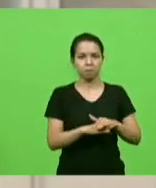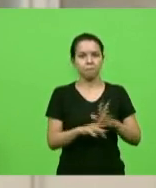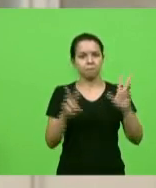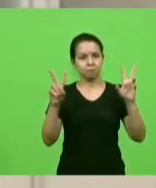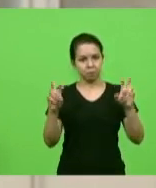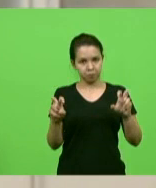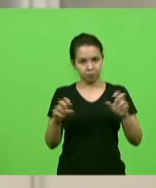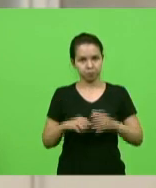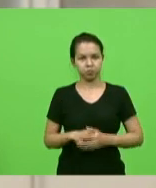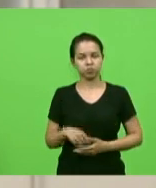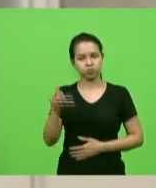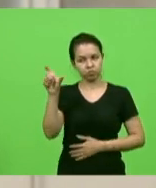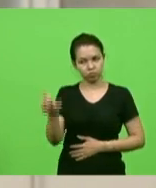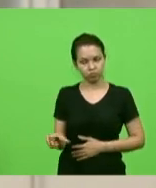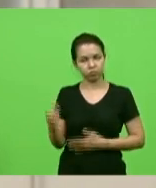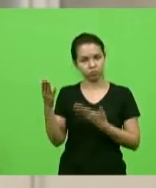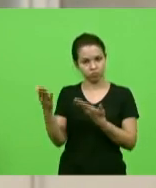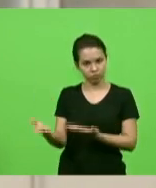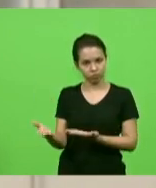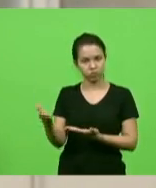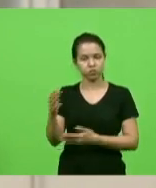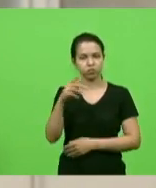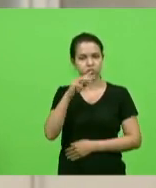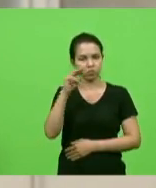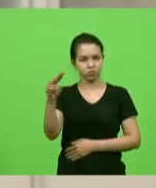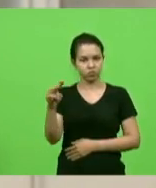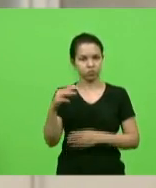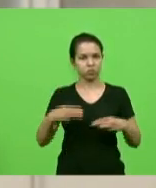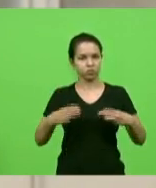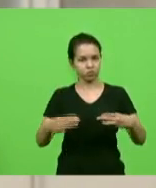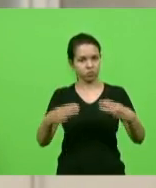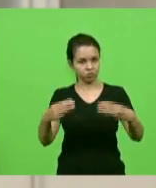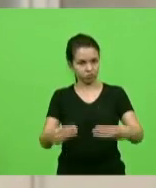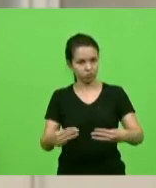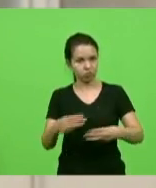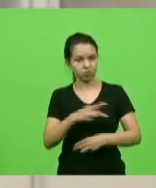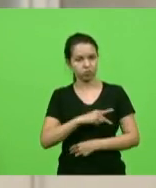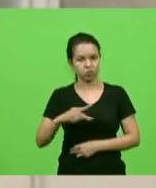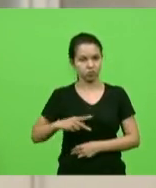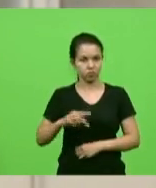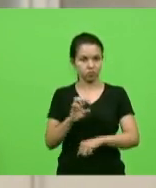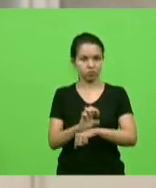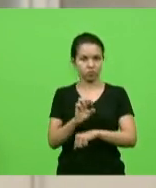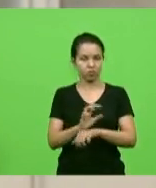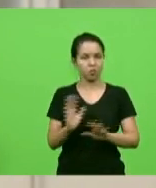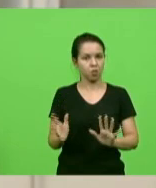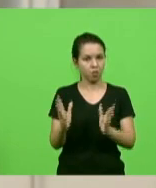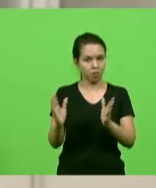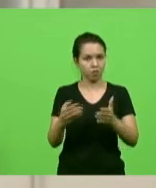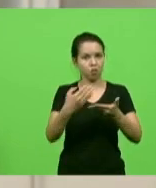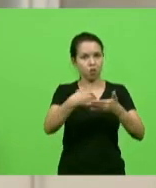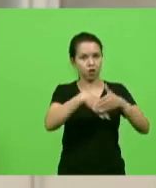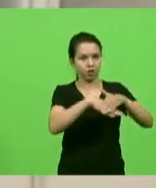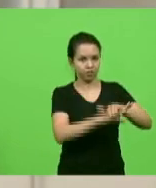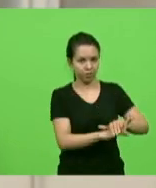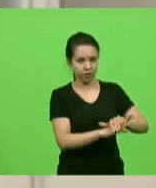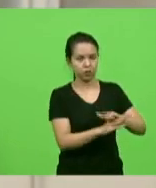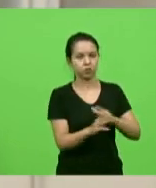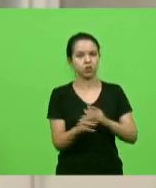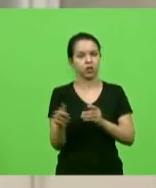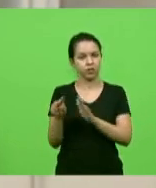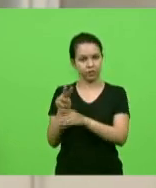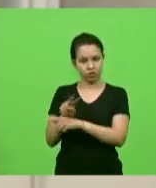relação ao ora denunciado em que o ministério público estadual promove o arquivamento parcial da